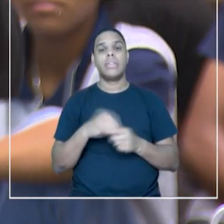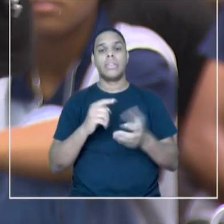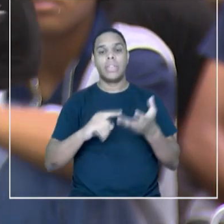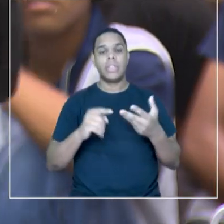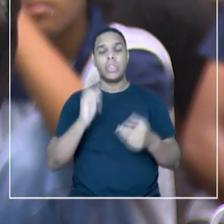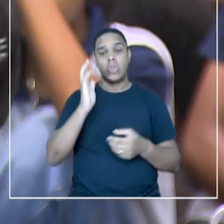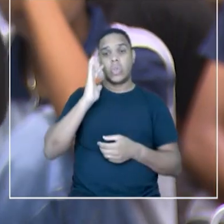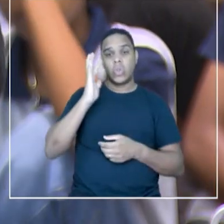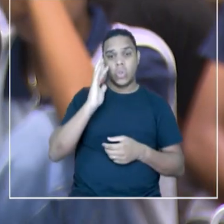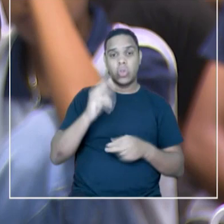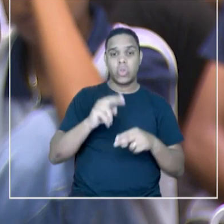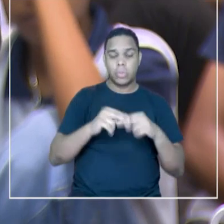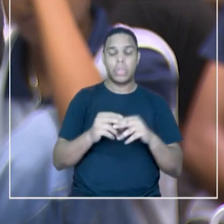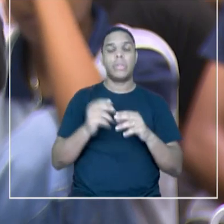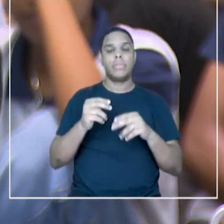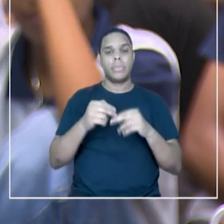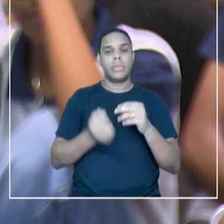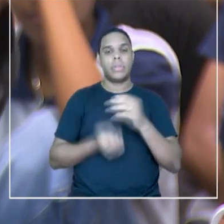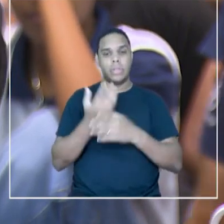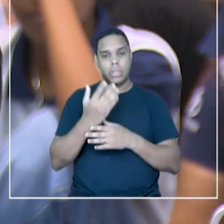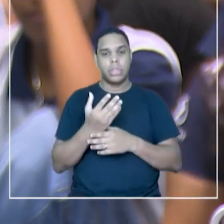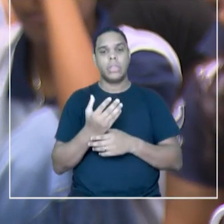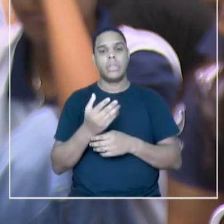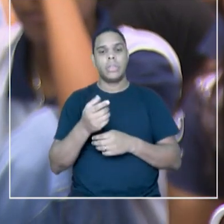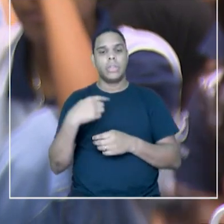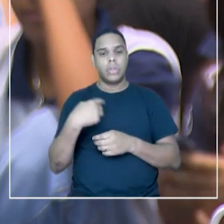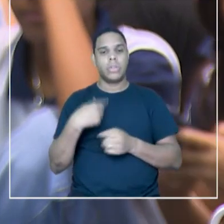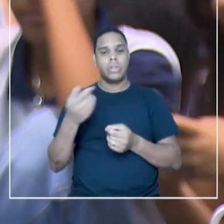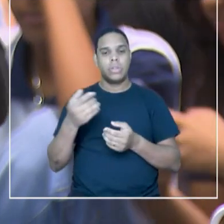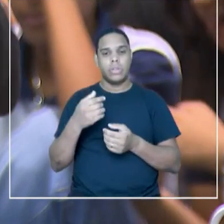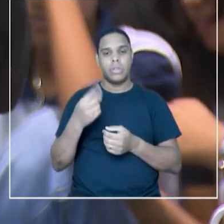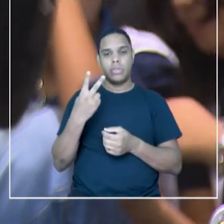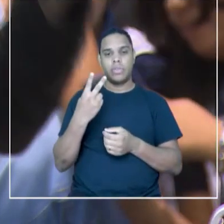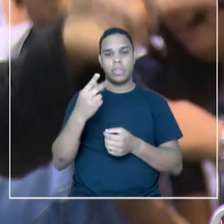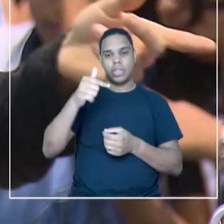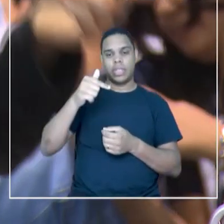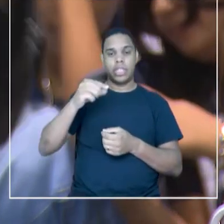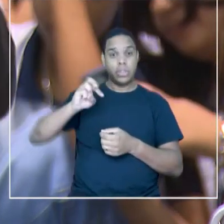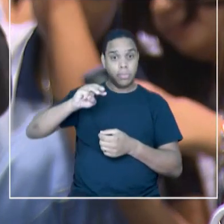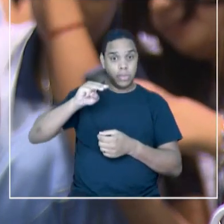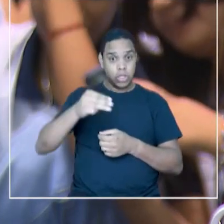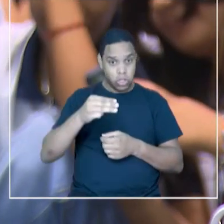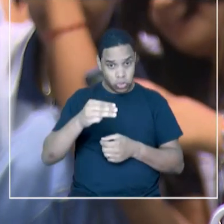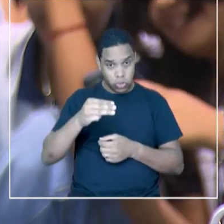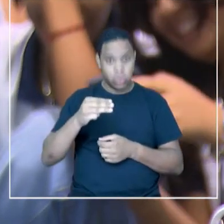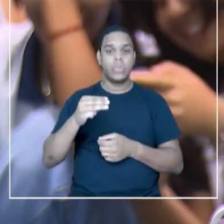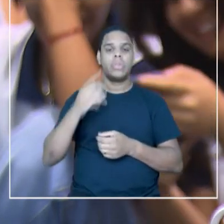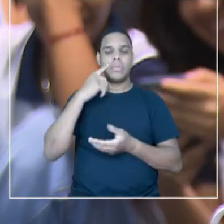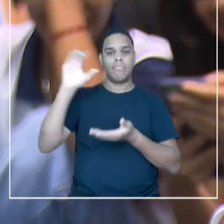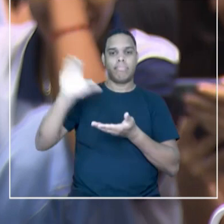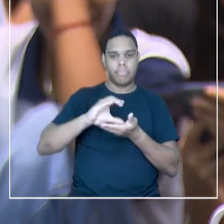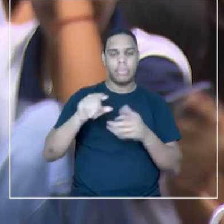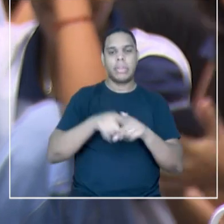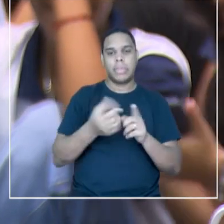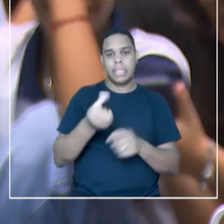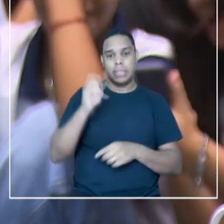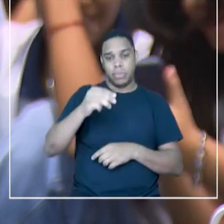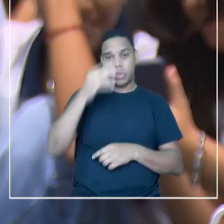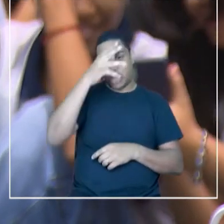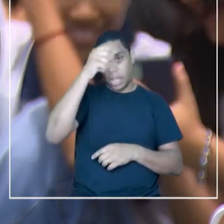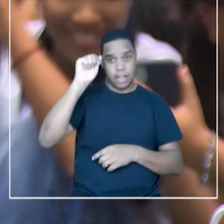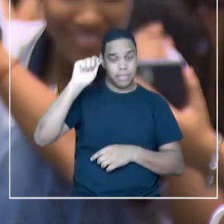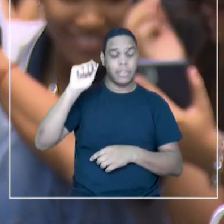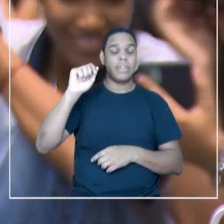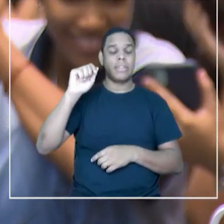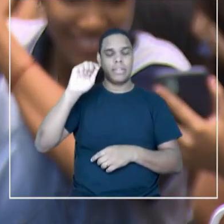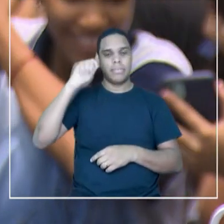E foi daí que veio o montante que a gente trouxe de 27 milhões para o Brasil, 6 para a Índia, 6 para a África. E aí o que acontece? Quando as